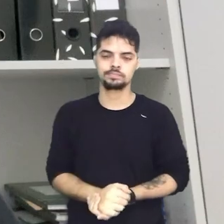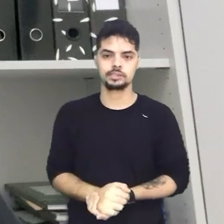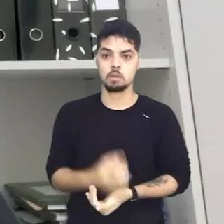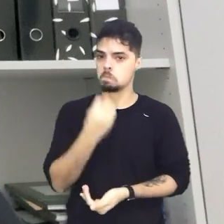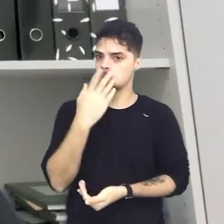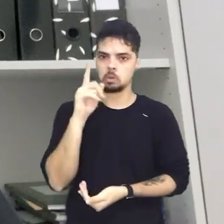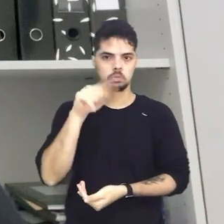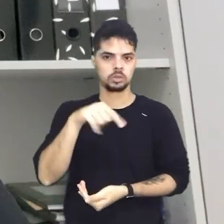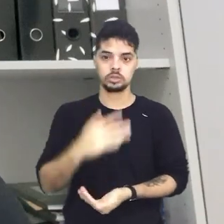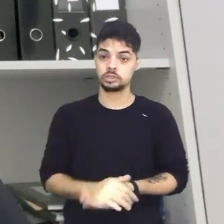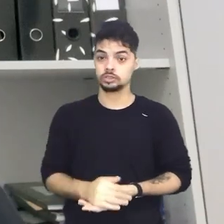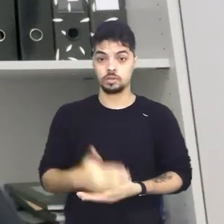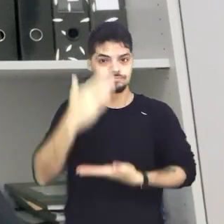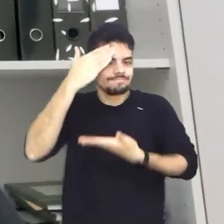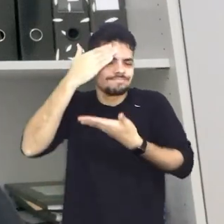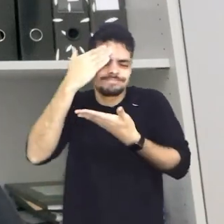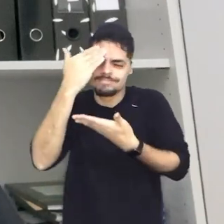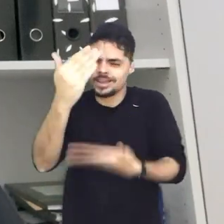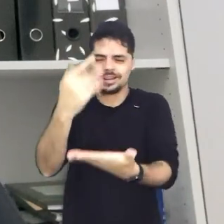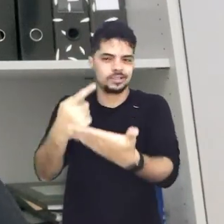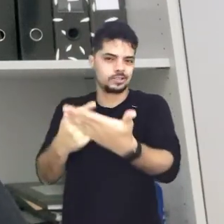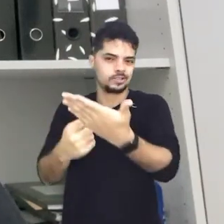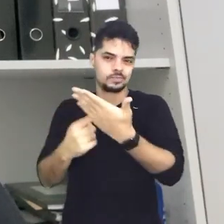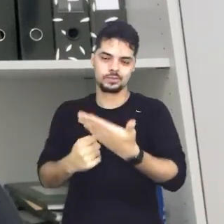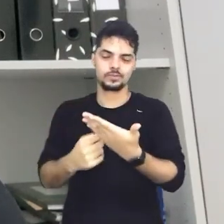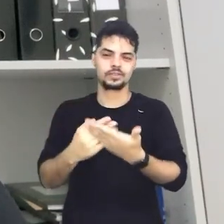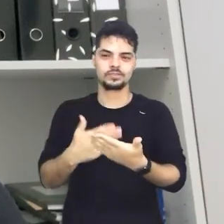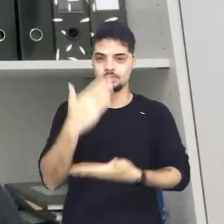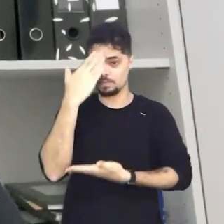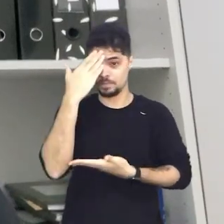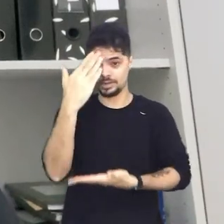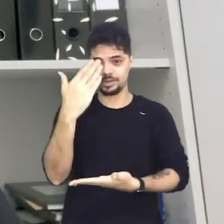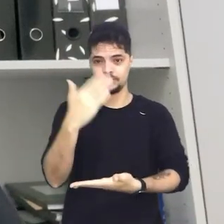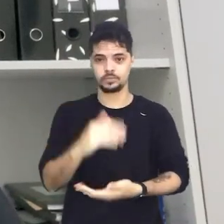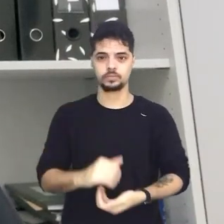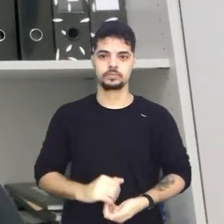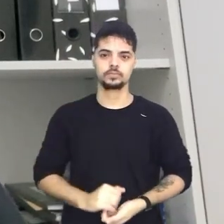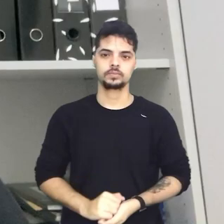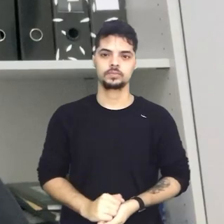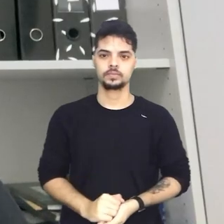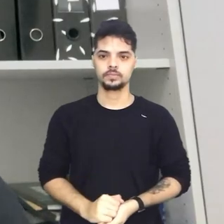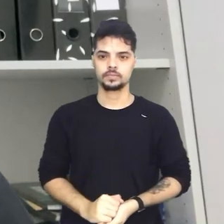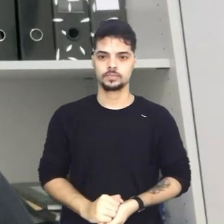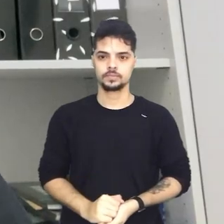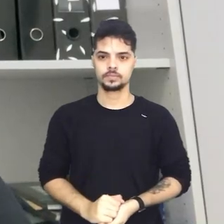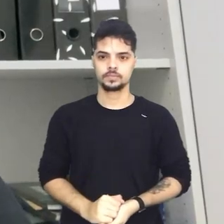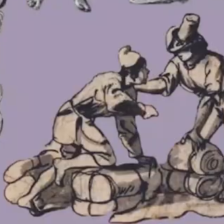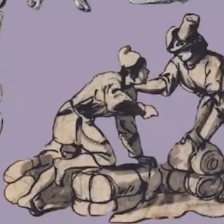Brasil. Bom, é isto. Eu agradeço o convite e muito obrigado.